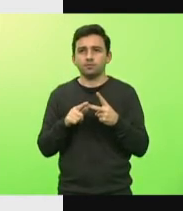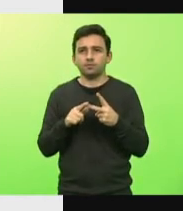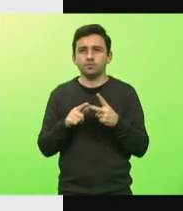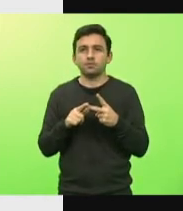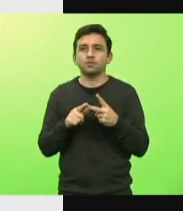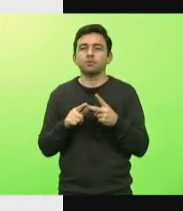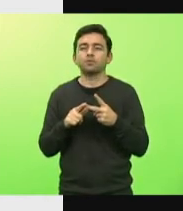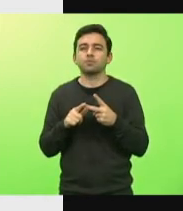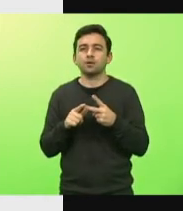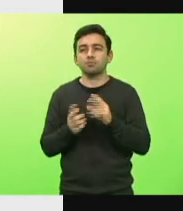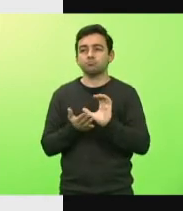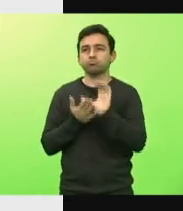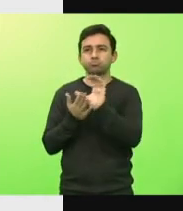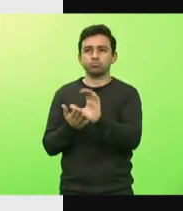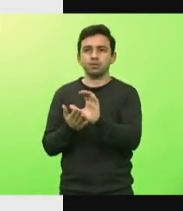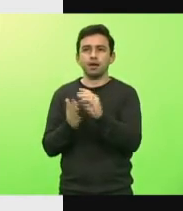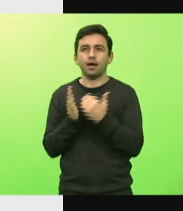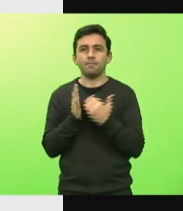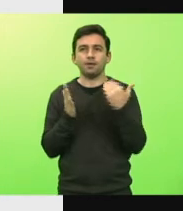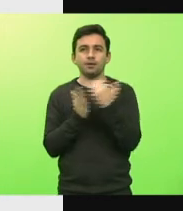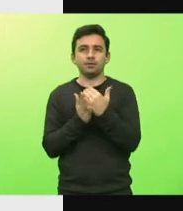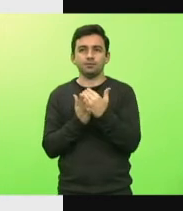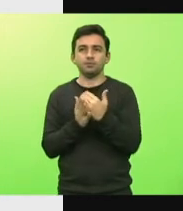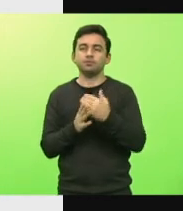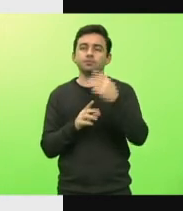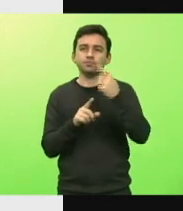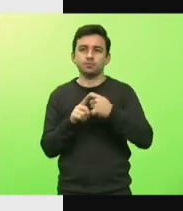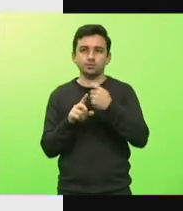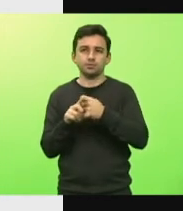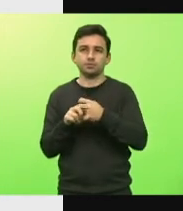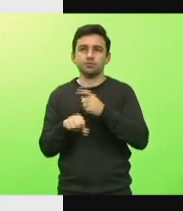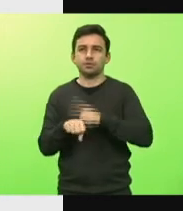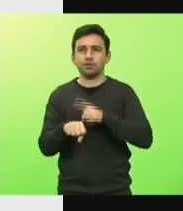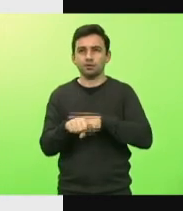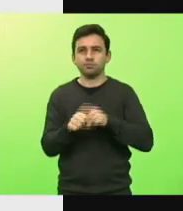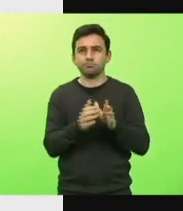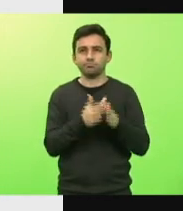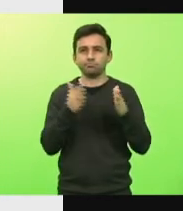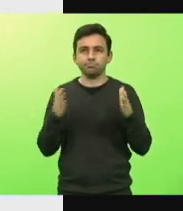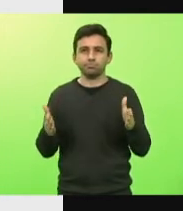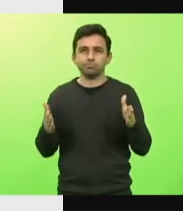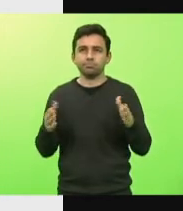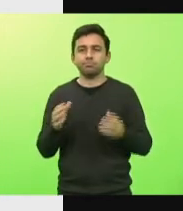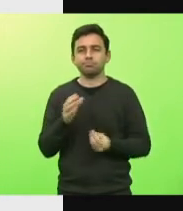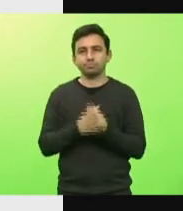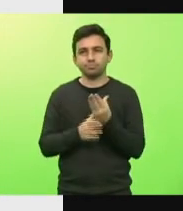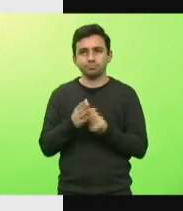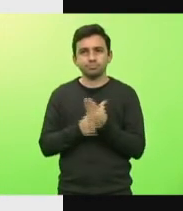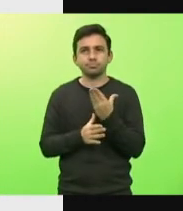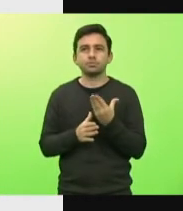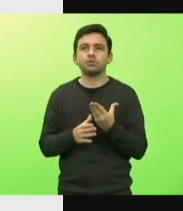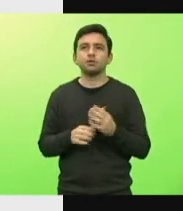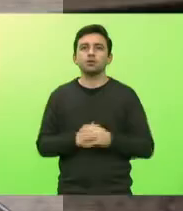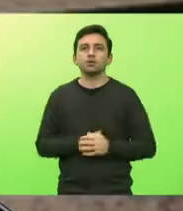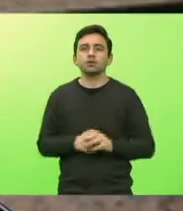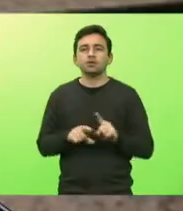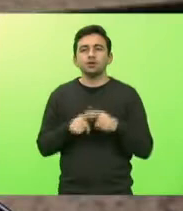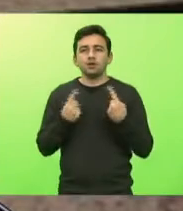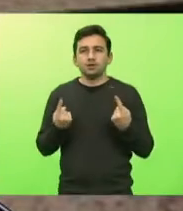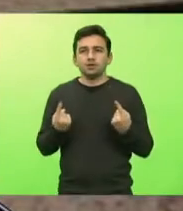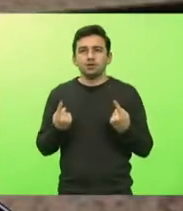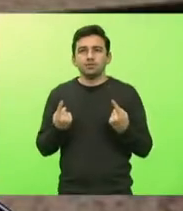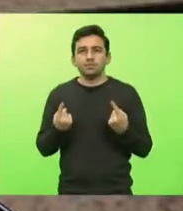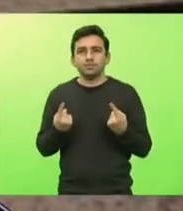os repasses, acréscimo mensal temporário e mediante produção. Pode tirar. Então,